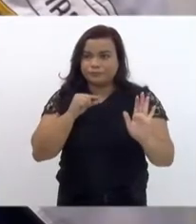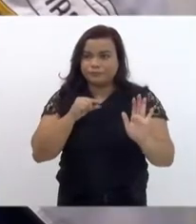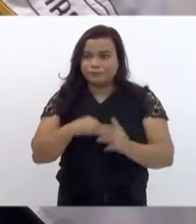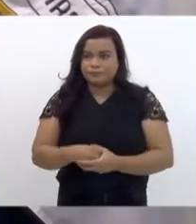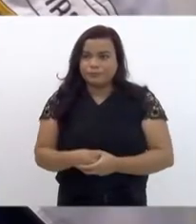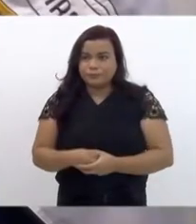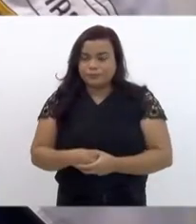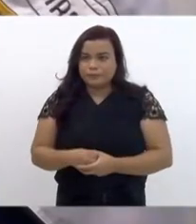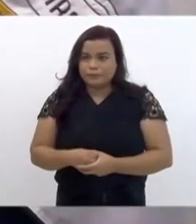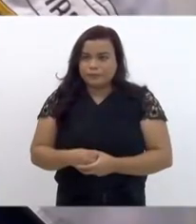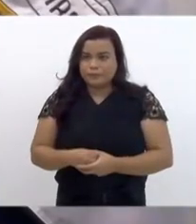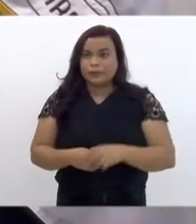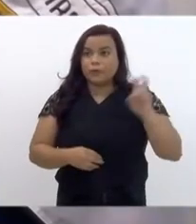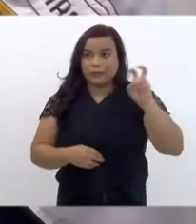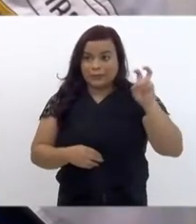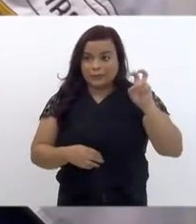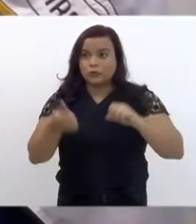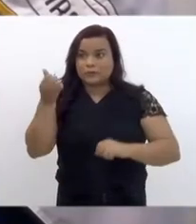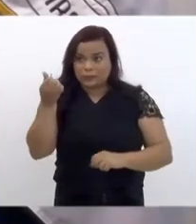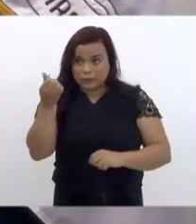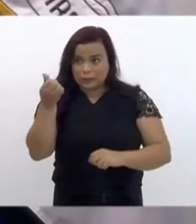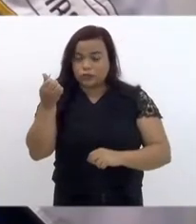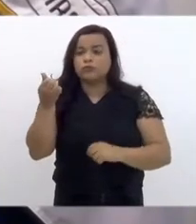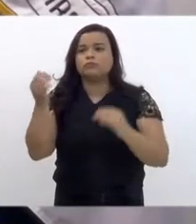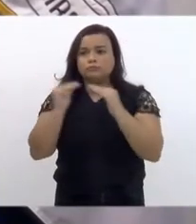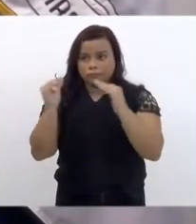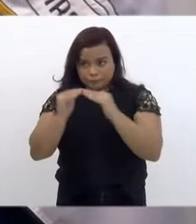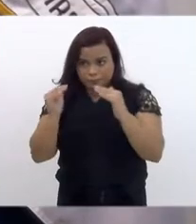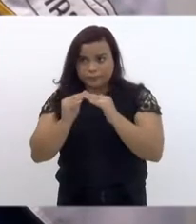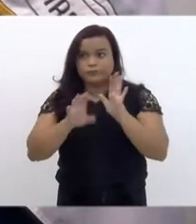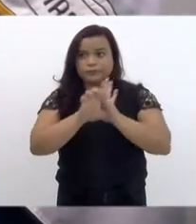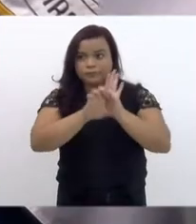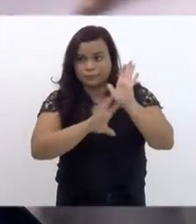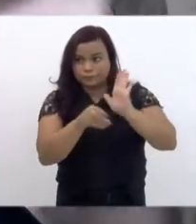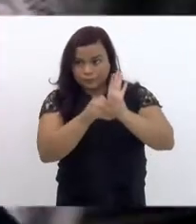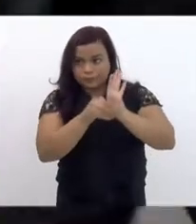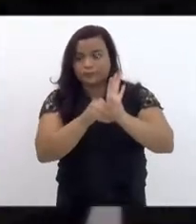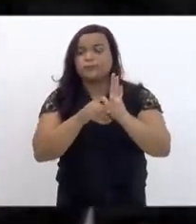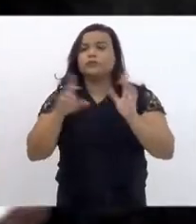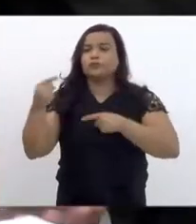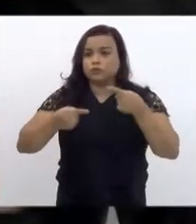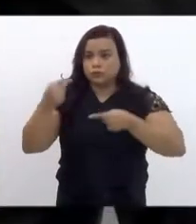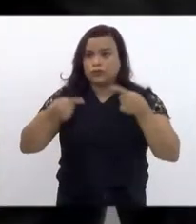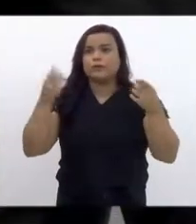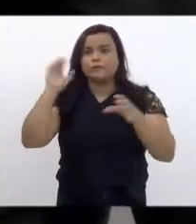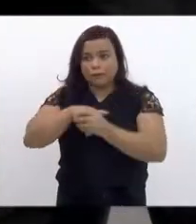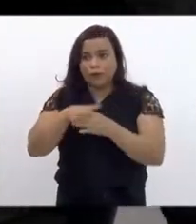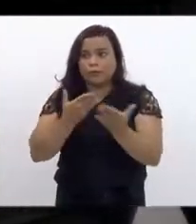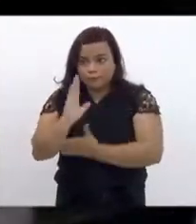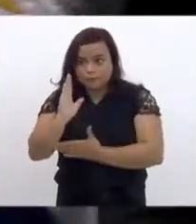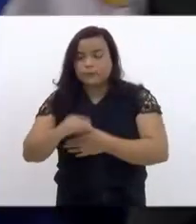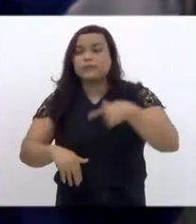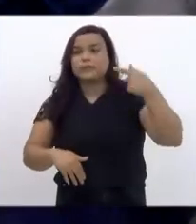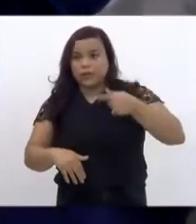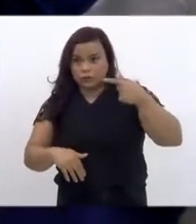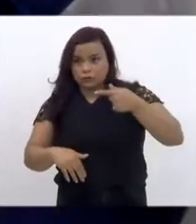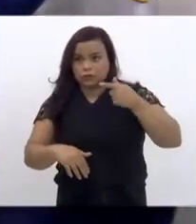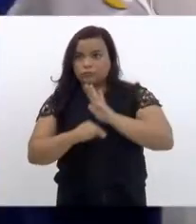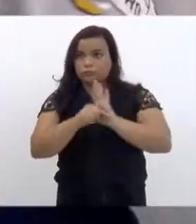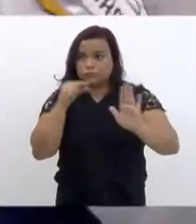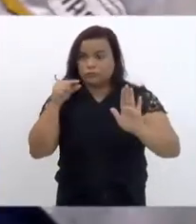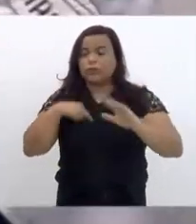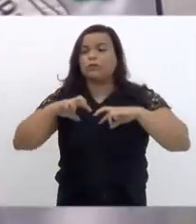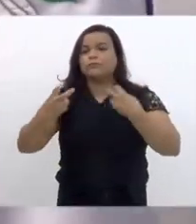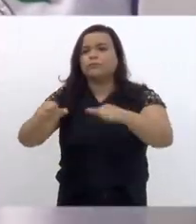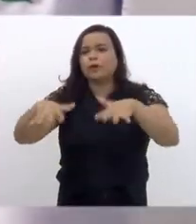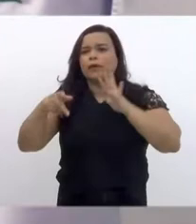Então, o sexto da pauta, favorável às emendas, em discussão e votação, aprovado. Sete. Emendas de plenário ao projeto